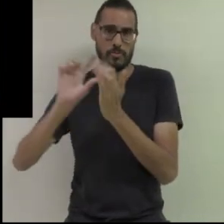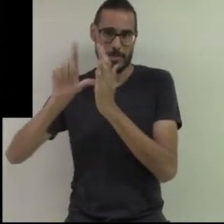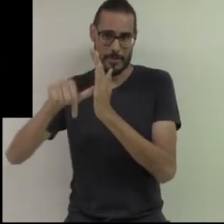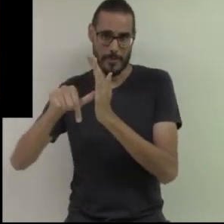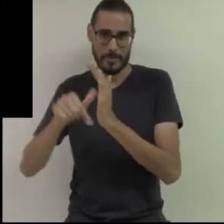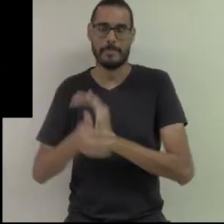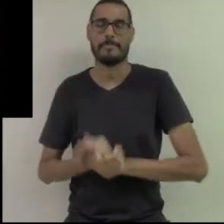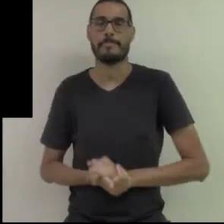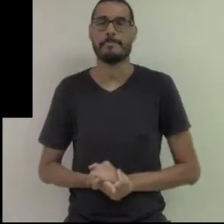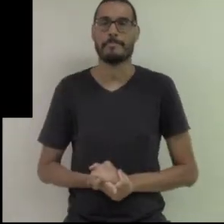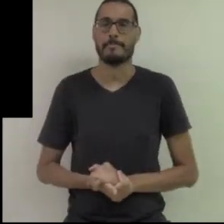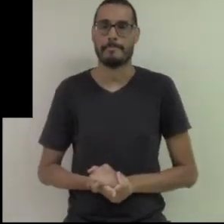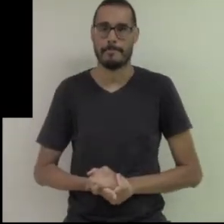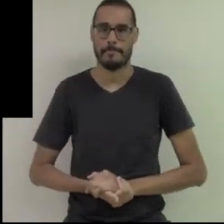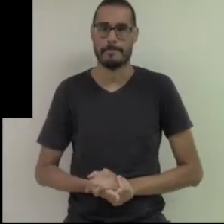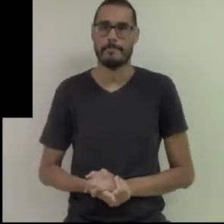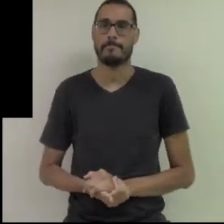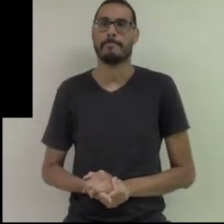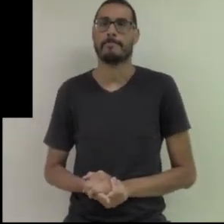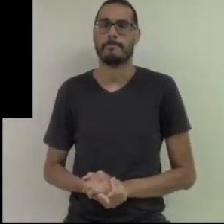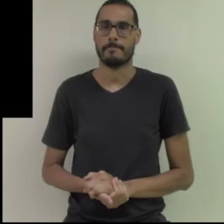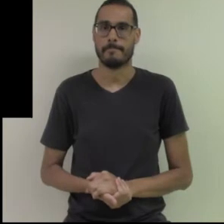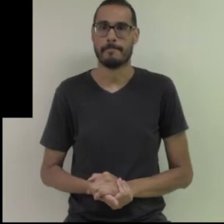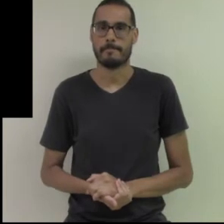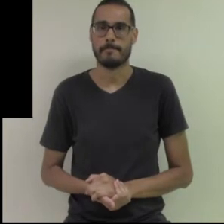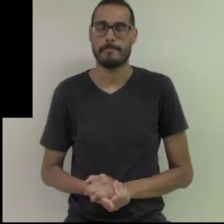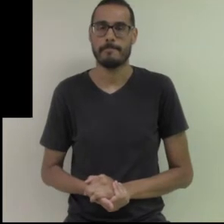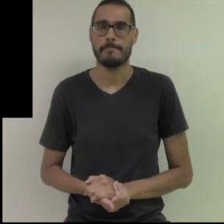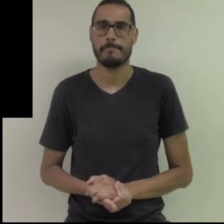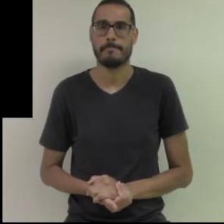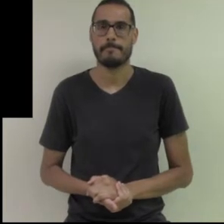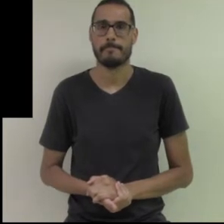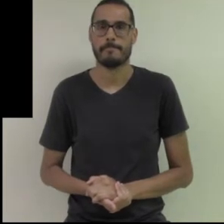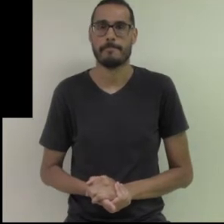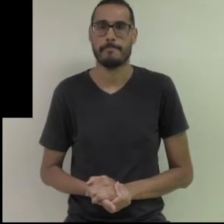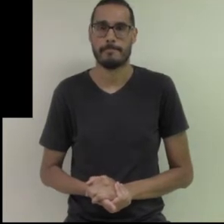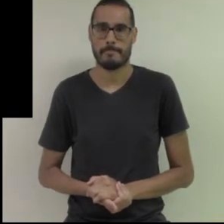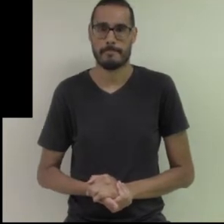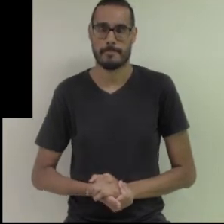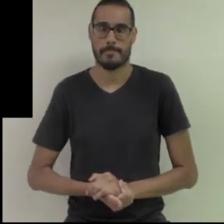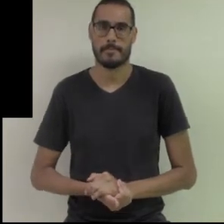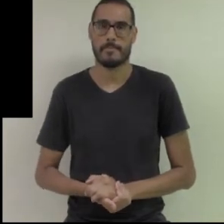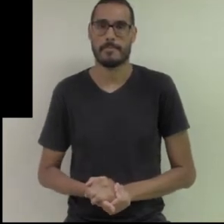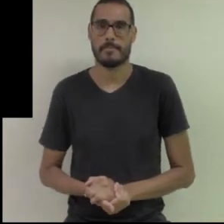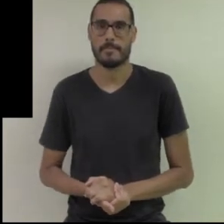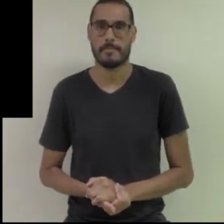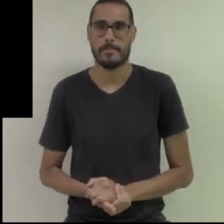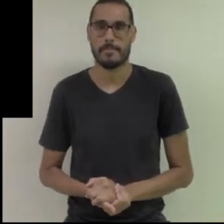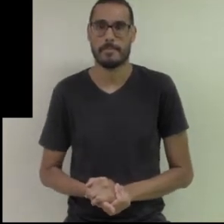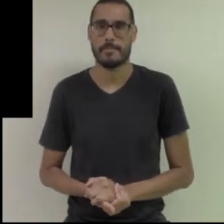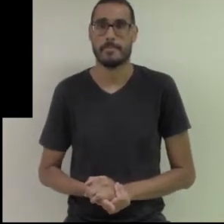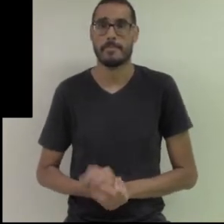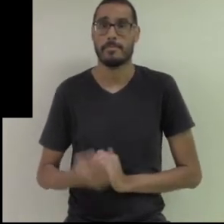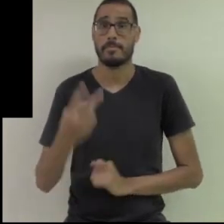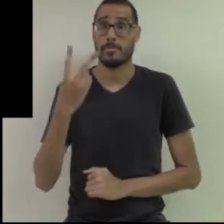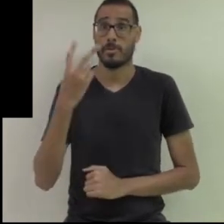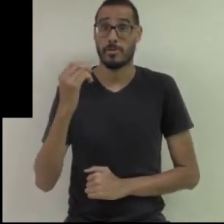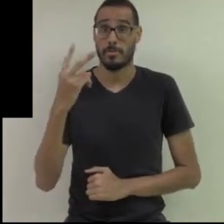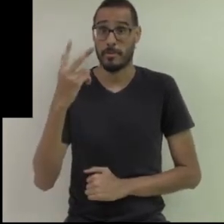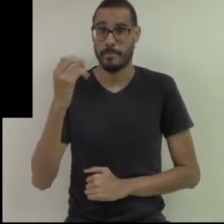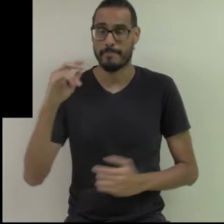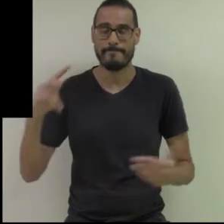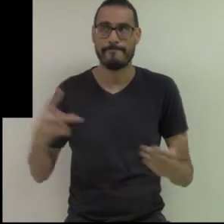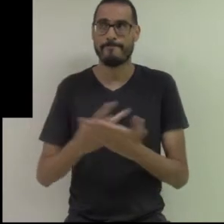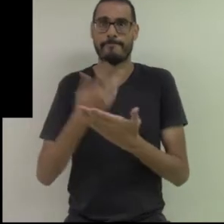nosso canal do YouTube. Fundo preto com as escritas narradas em branco. 2020 veio como uma surpresa a todos